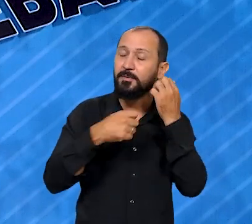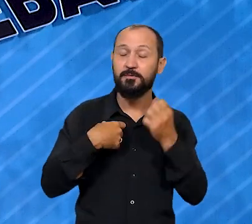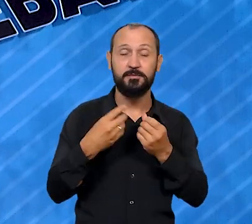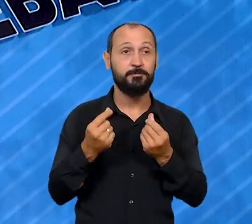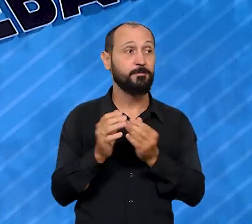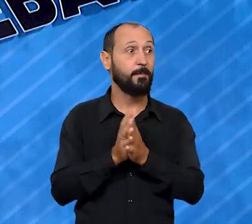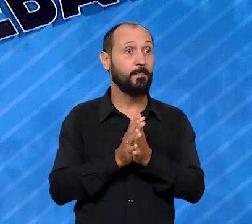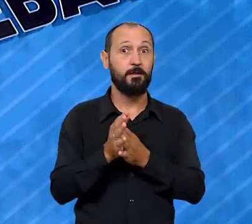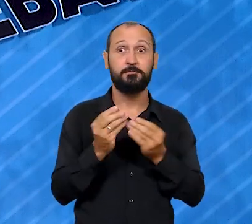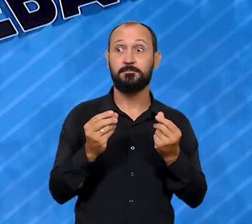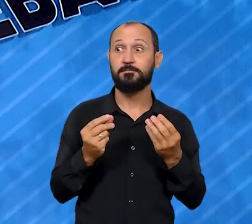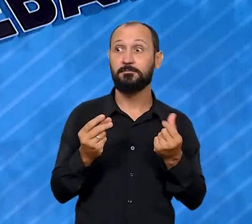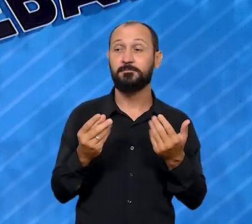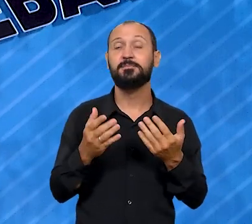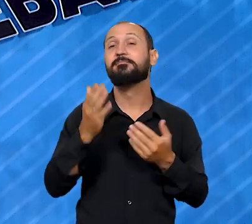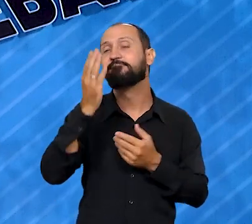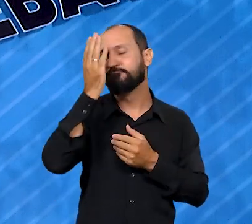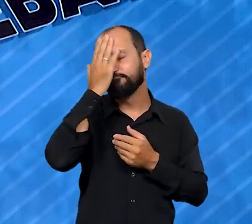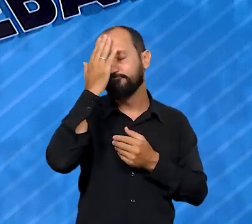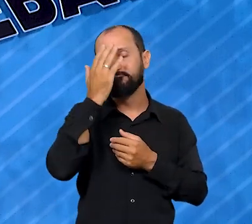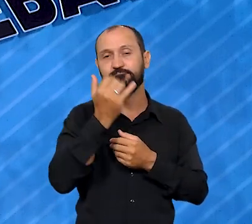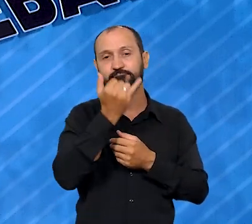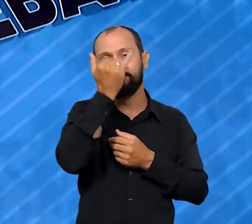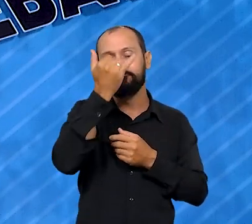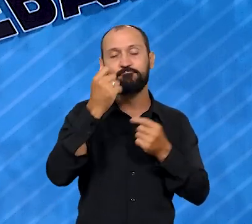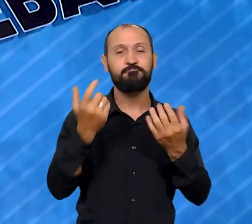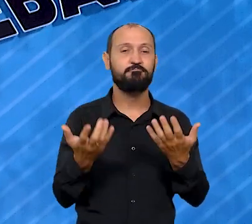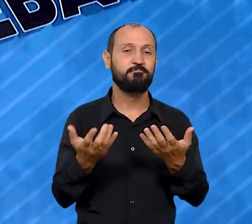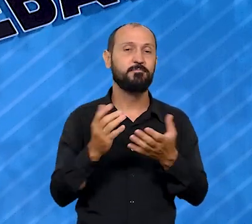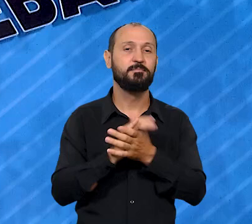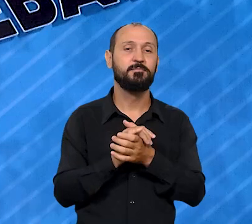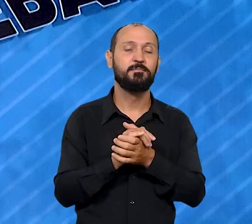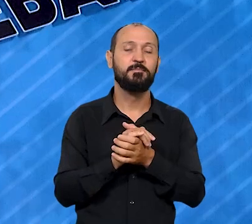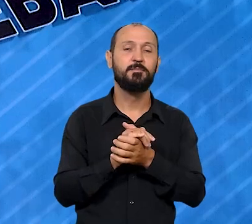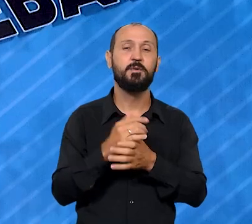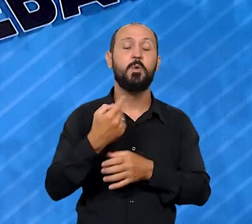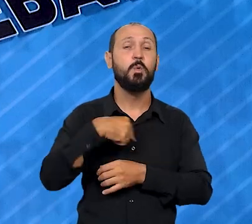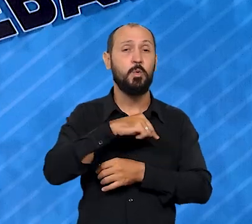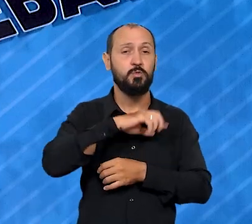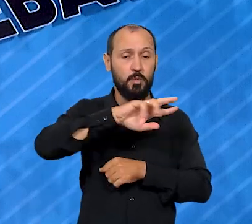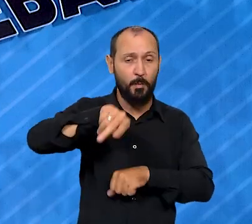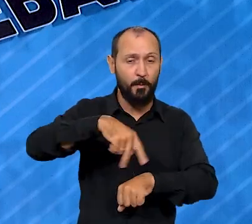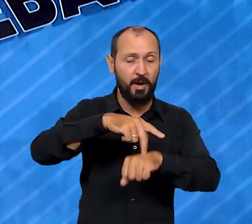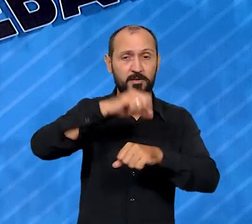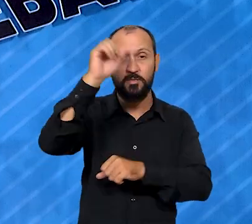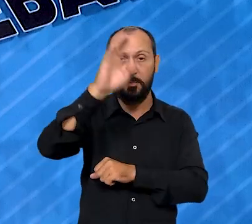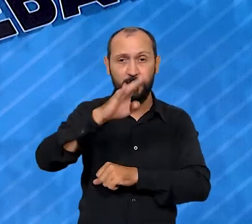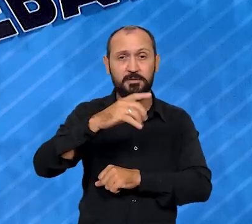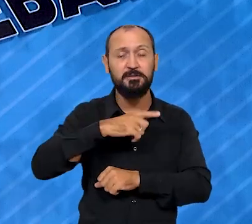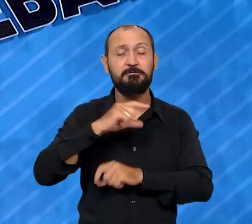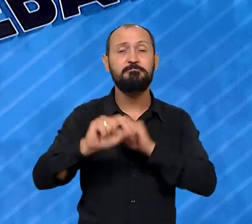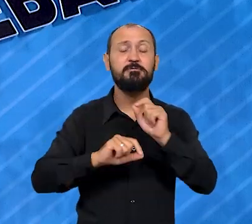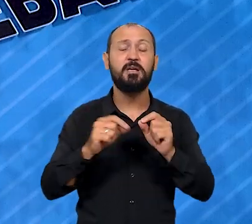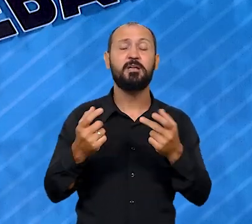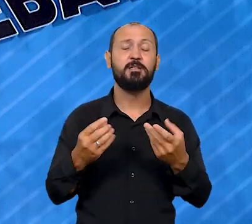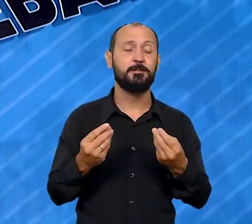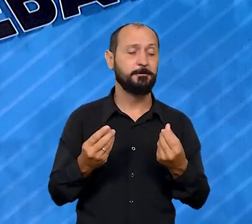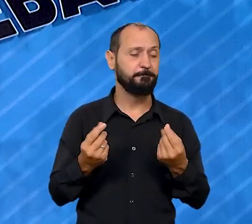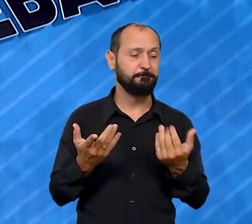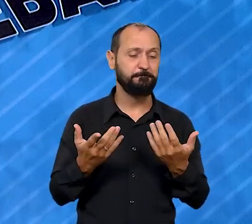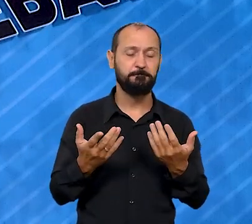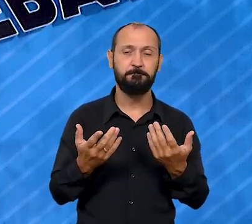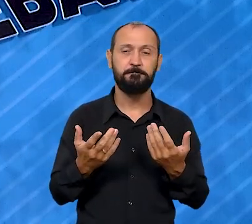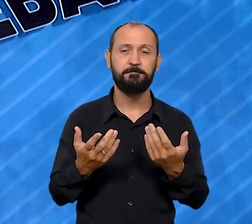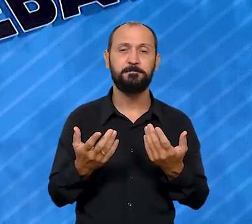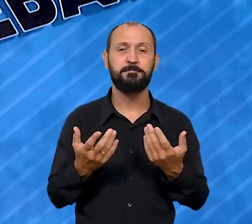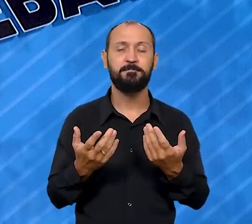fácil, ele é tentador, né? E a gente sabe que, infelizmente, o nosso país, o Brasil, ele tem